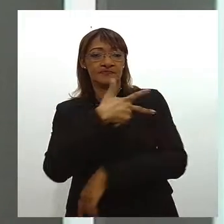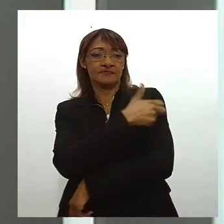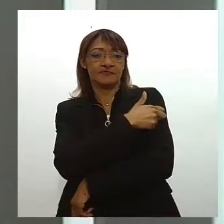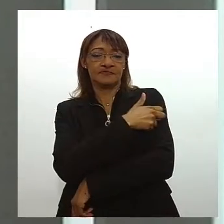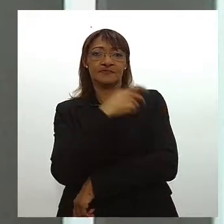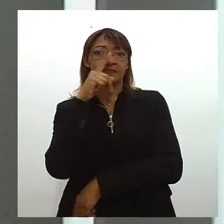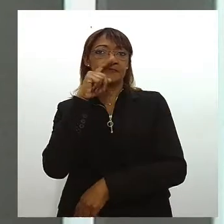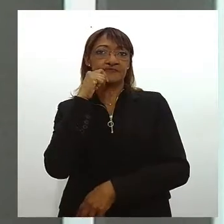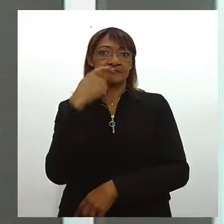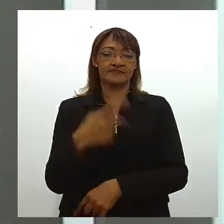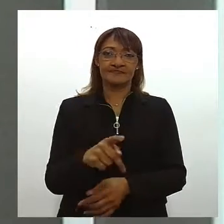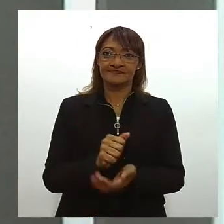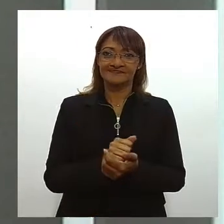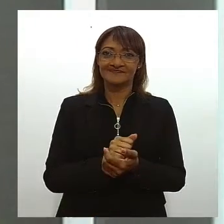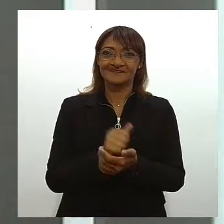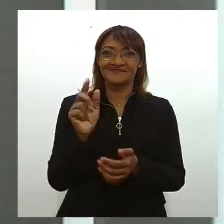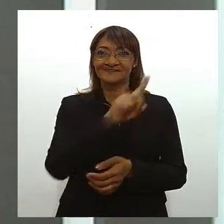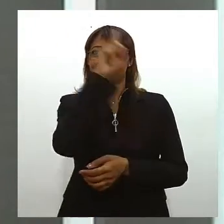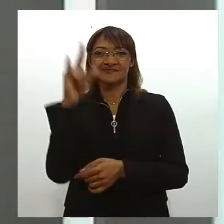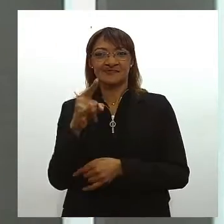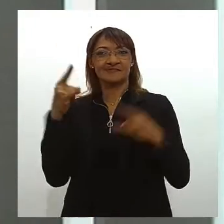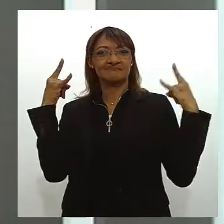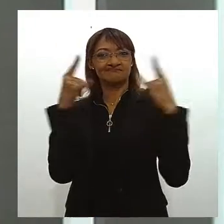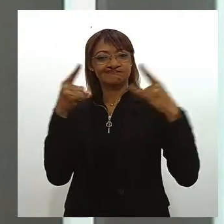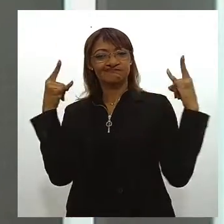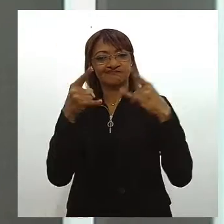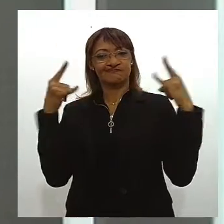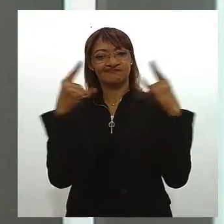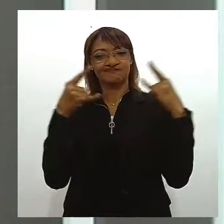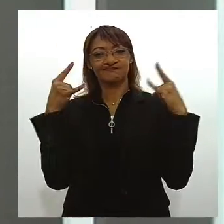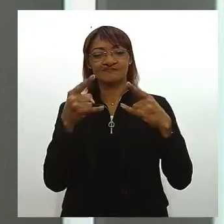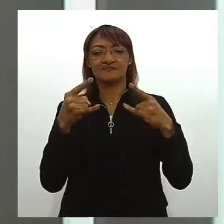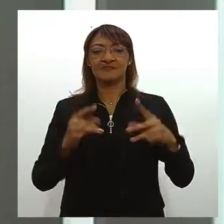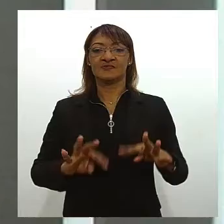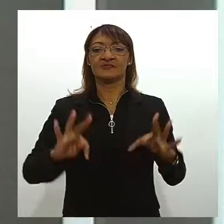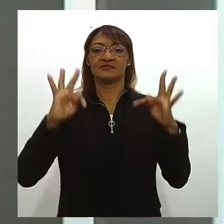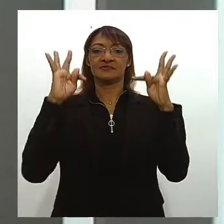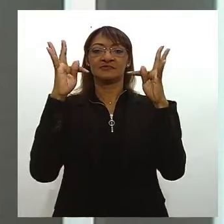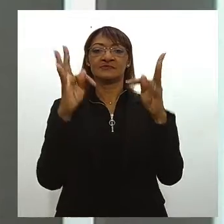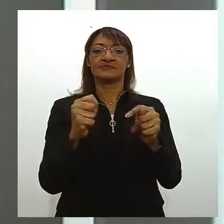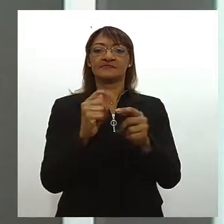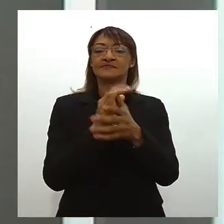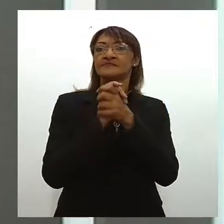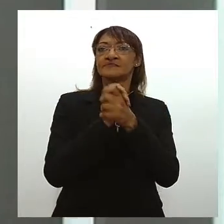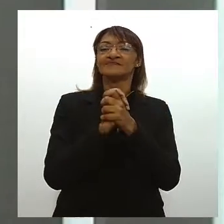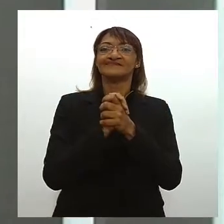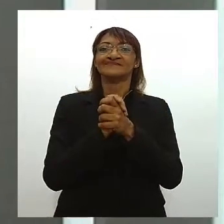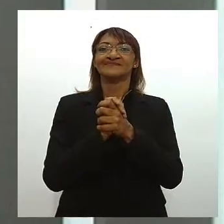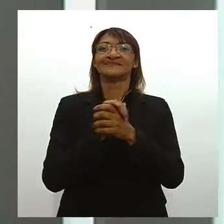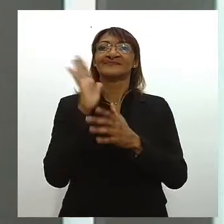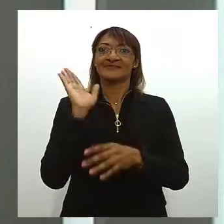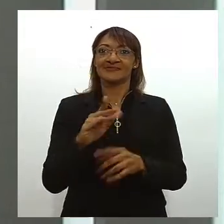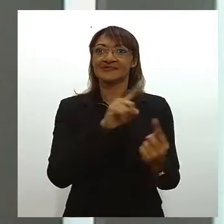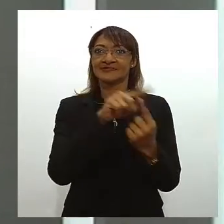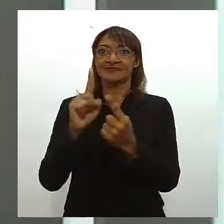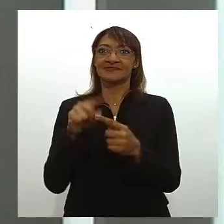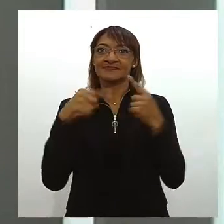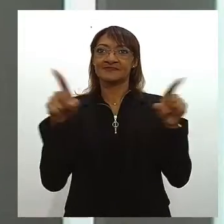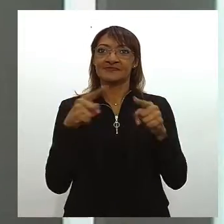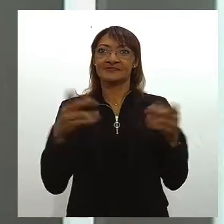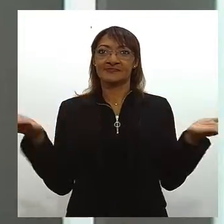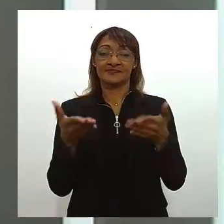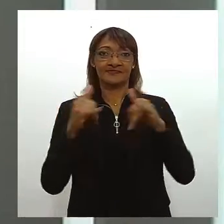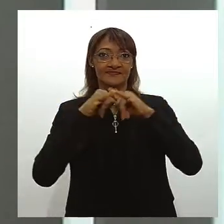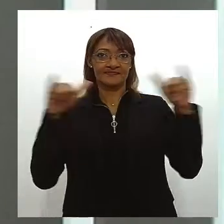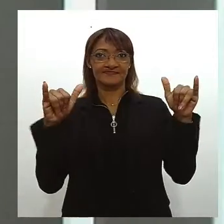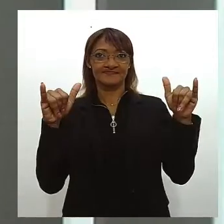em Aracaju. E no Dia do Rock, uma homenagem a todas as bandas que abraçaram esse estilo musical. Esses e outros assuntos você acompanha